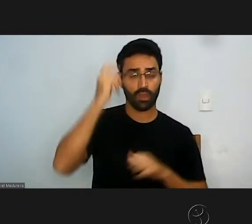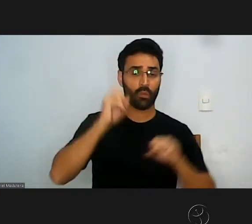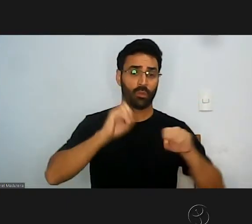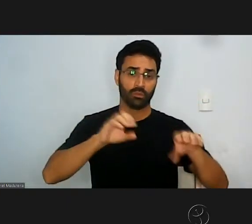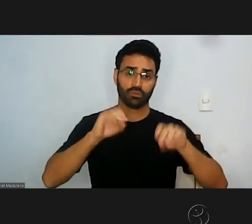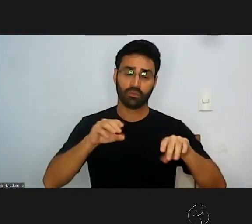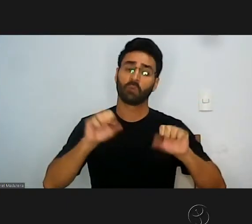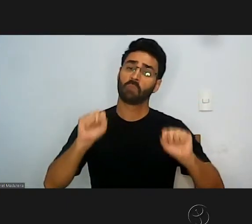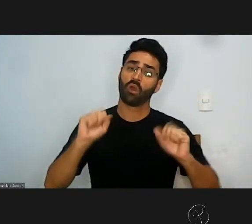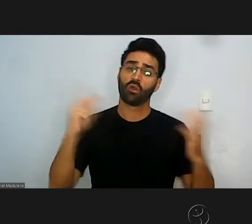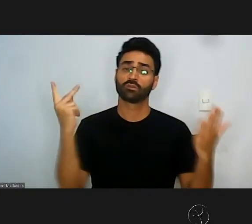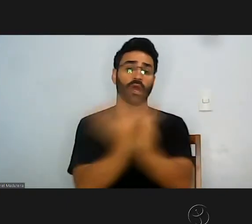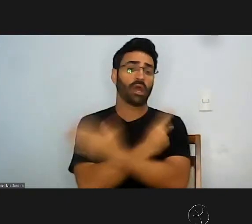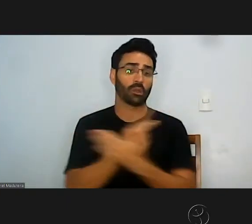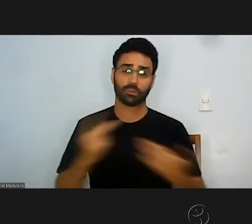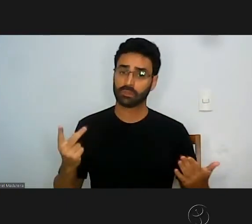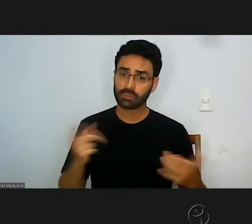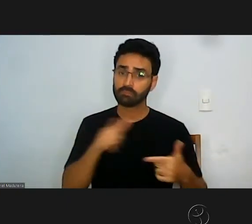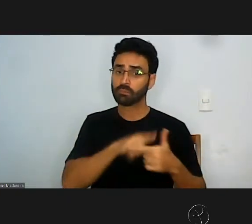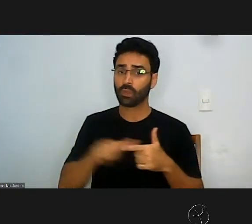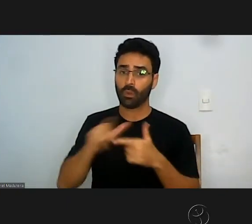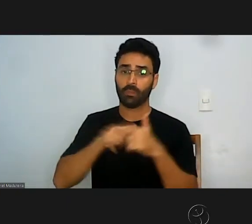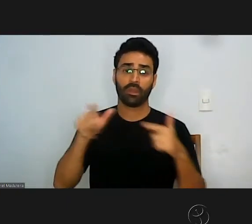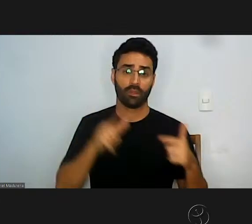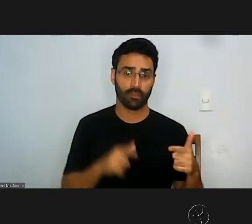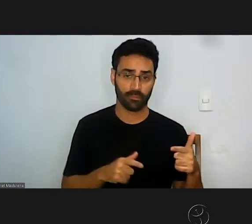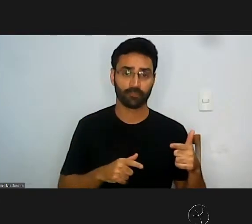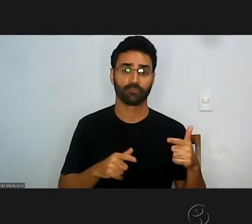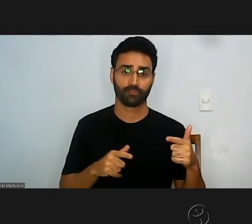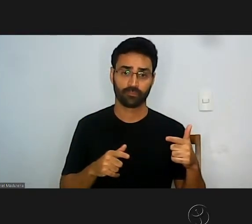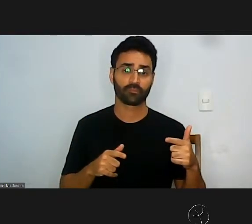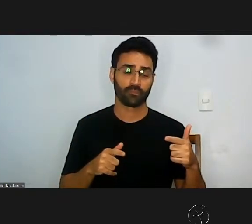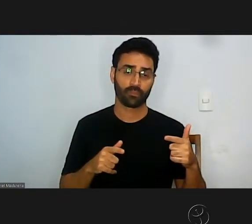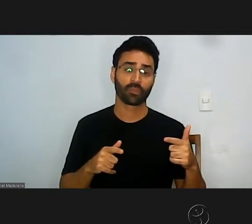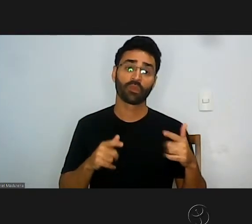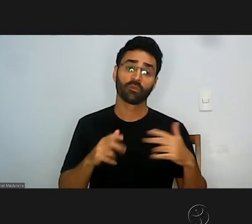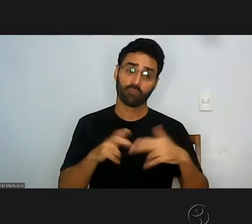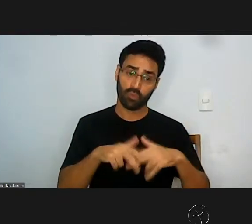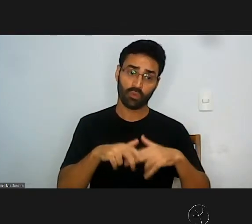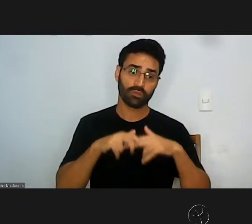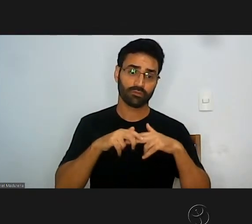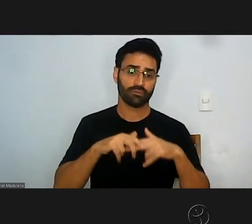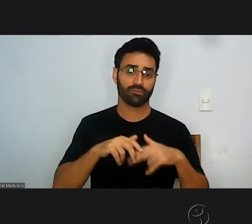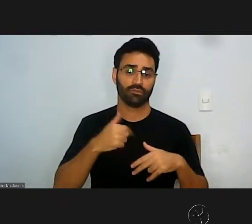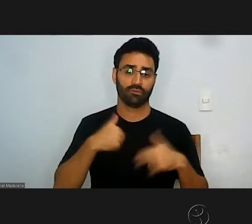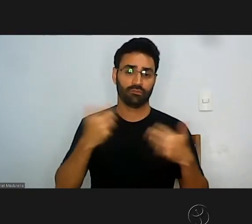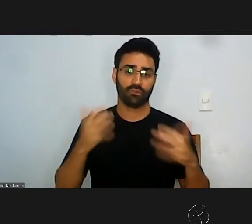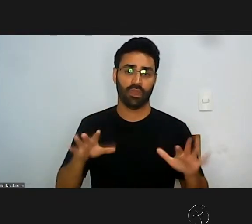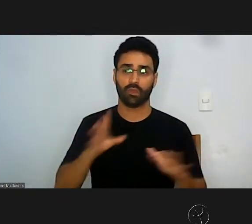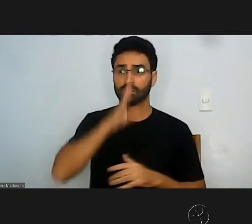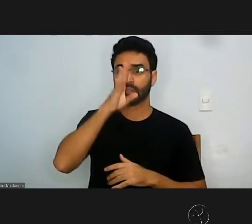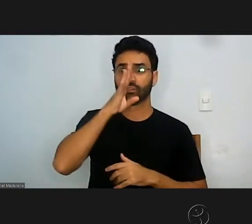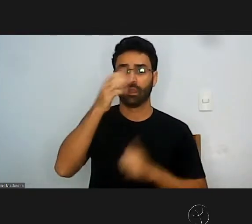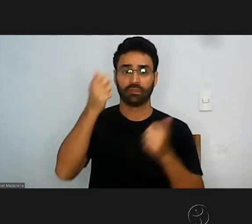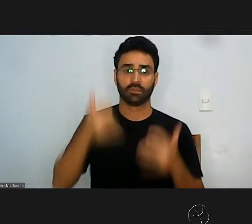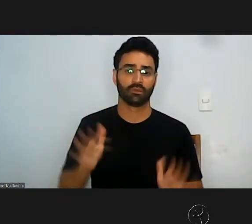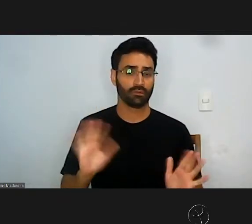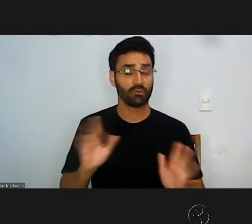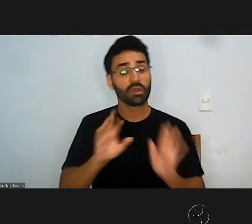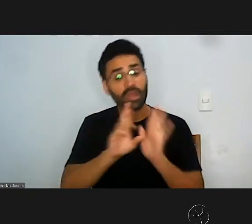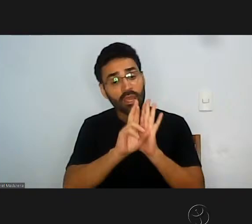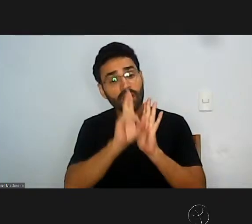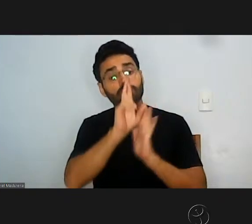As apostas são grandes, e não é exagero dizer que o resultado irá